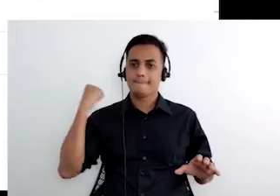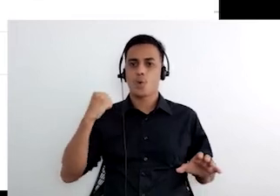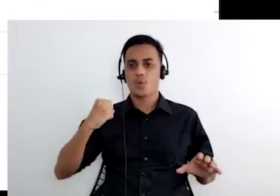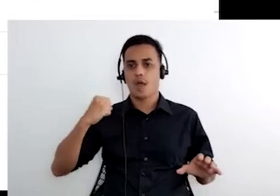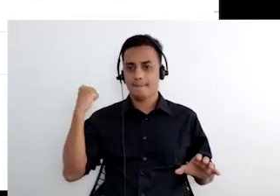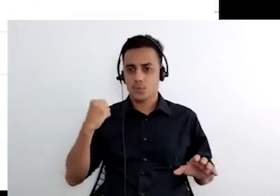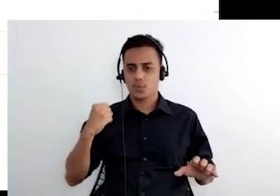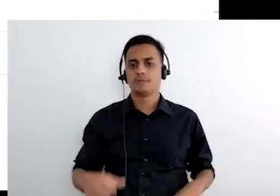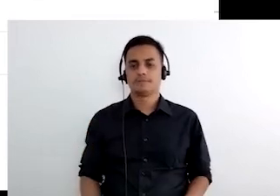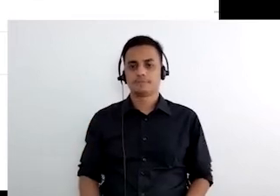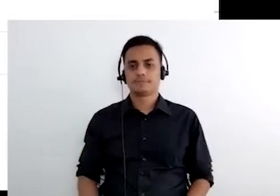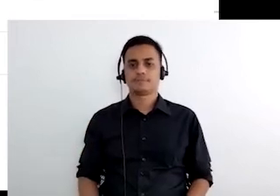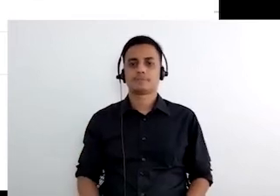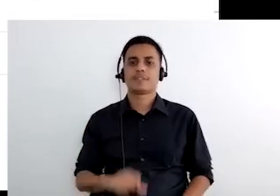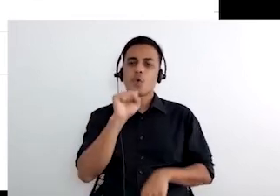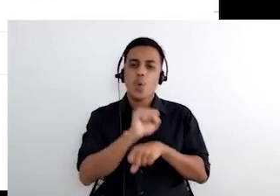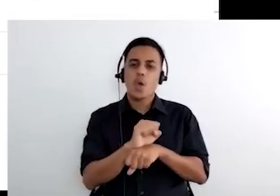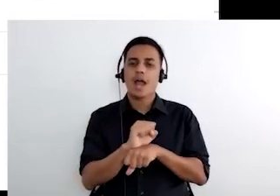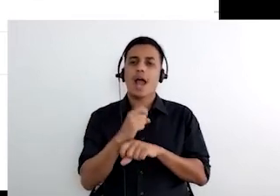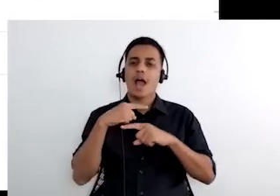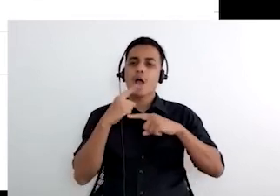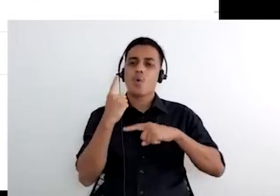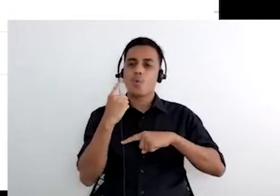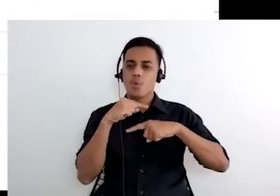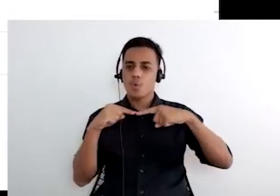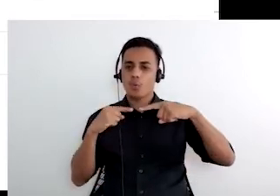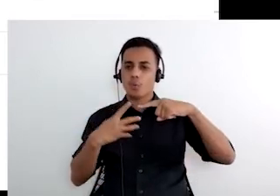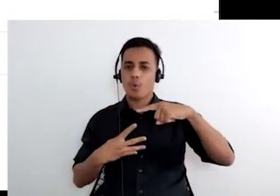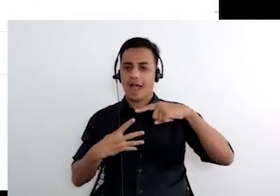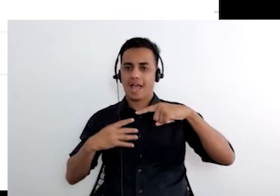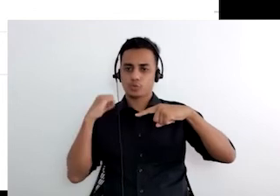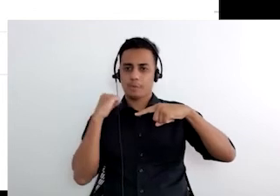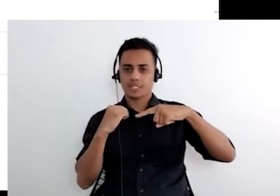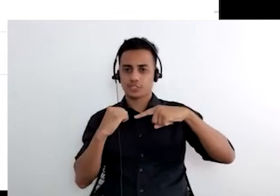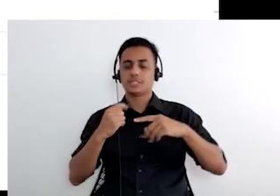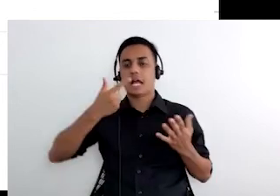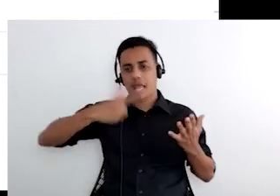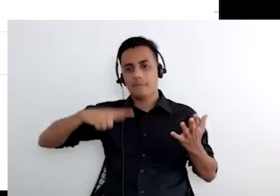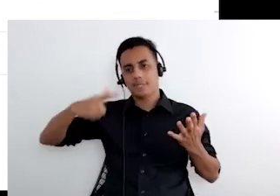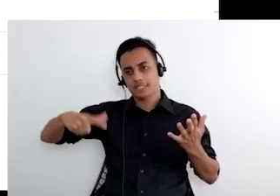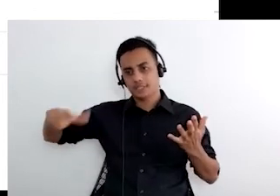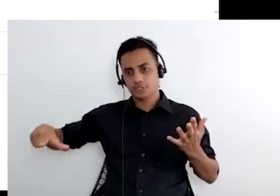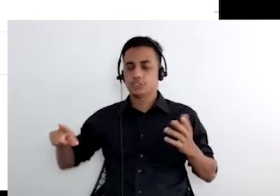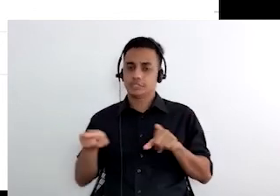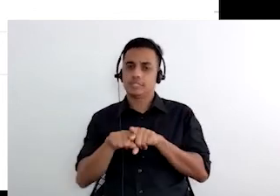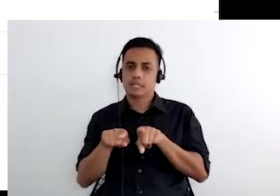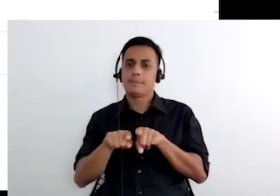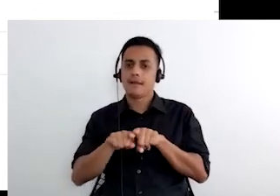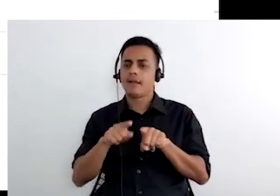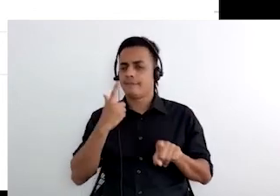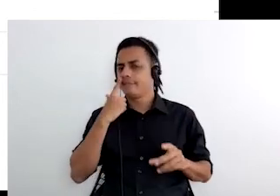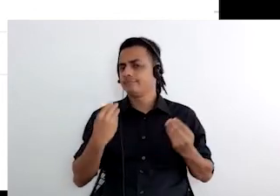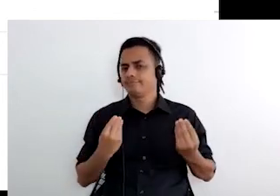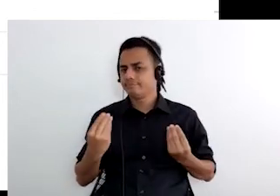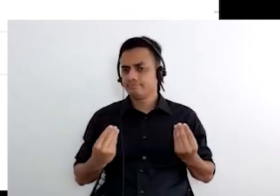Vamos colocar uma pausa aqui de 1/4 de batida e repetir o sample aqui pra gente